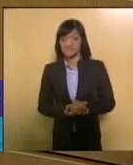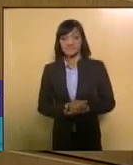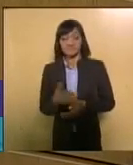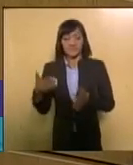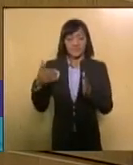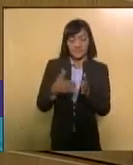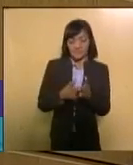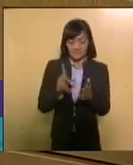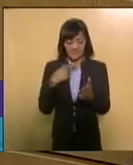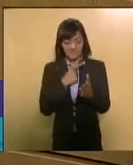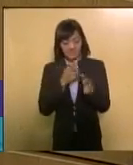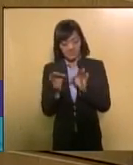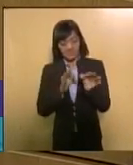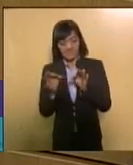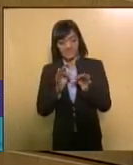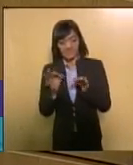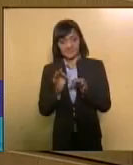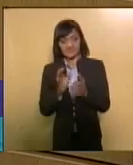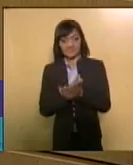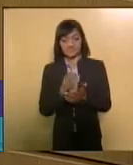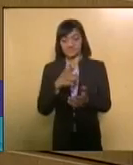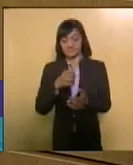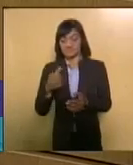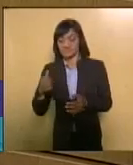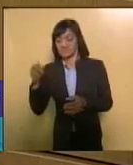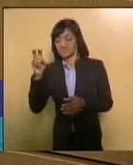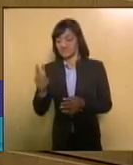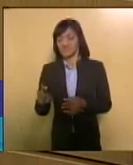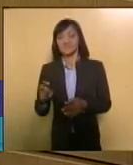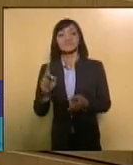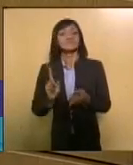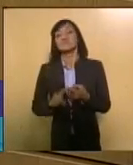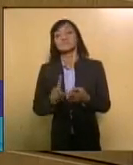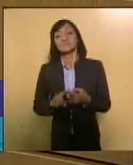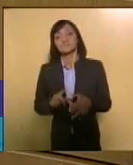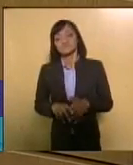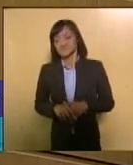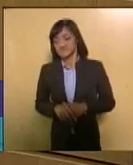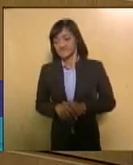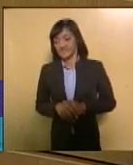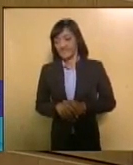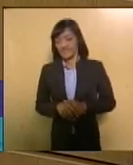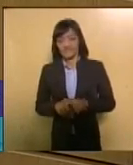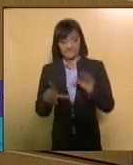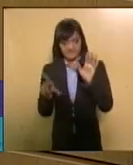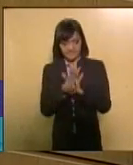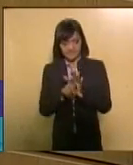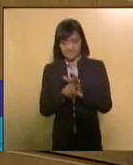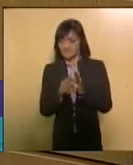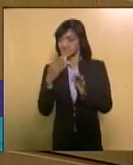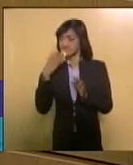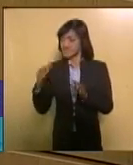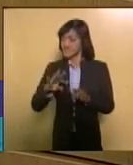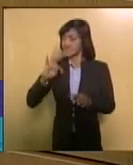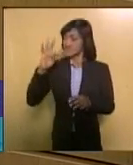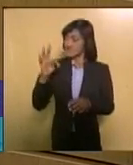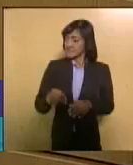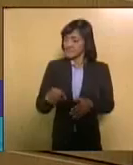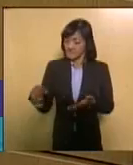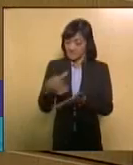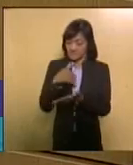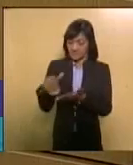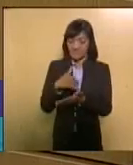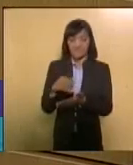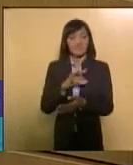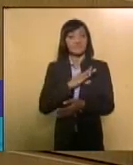anuário que foi no ano passado com dados de 2015 também a gente fez via lei de acessa informação pedido para todas as secretarias de segurança